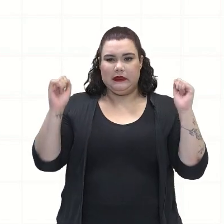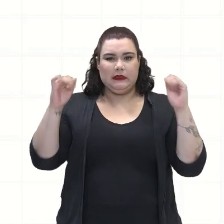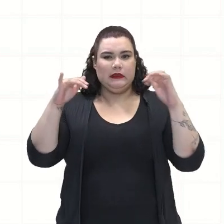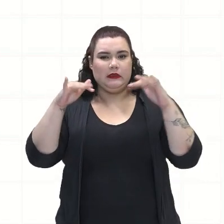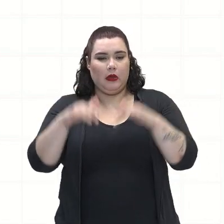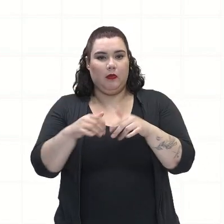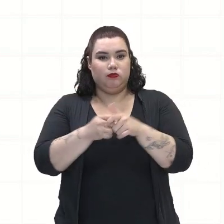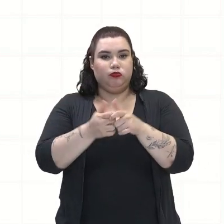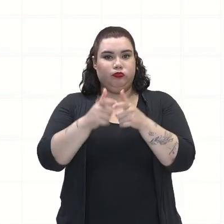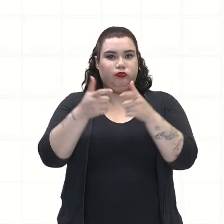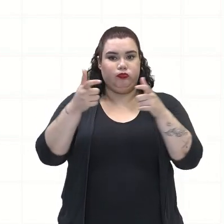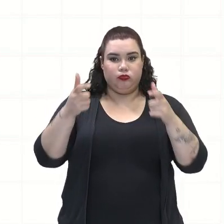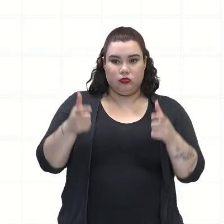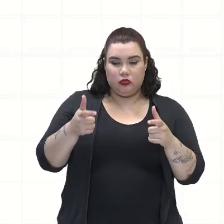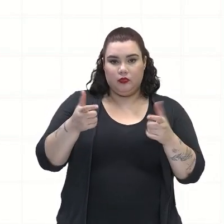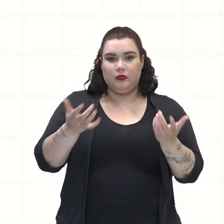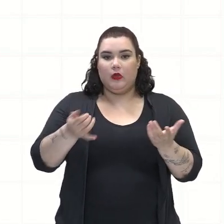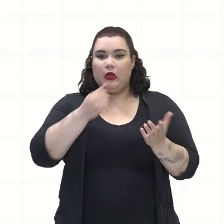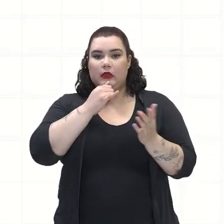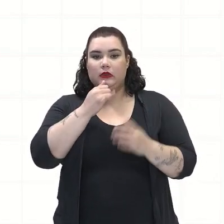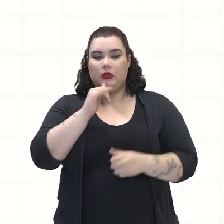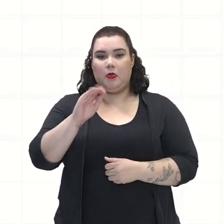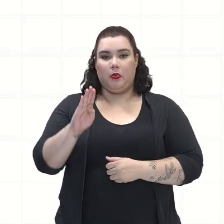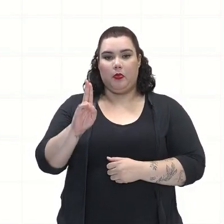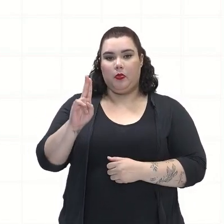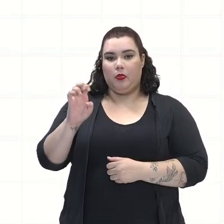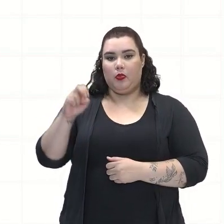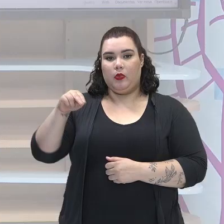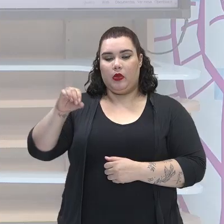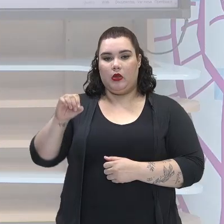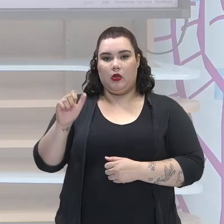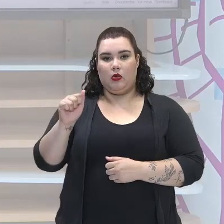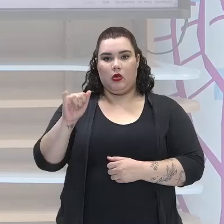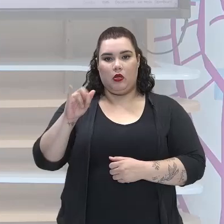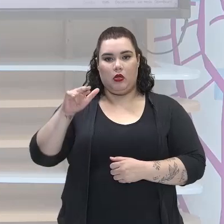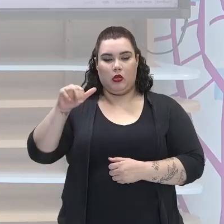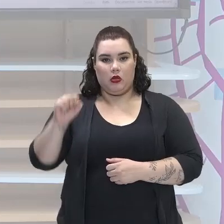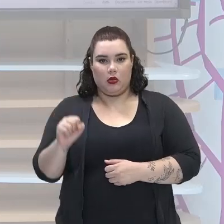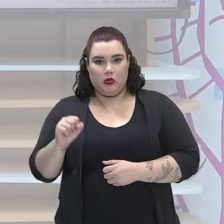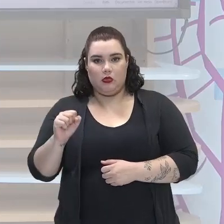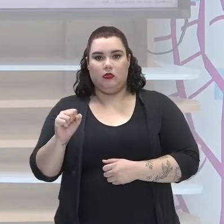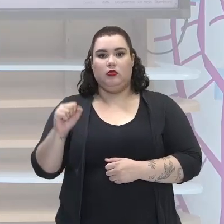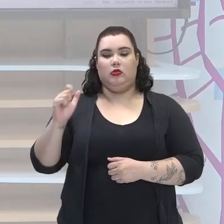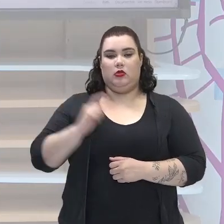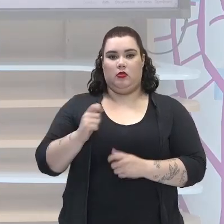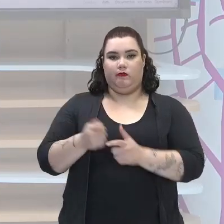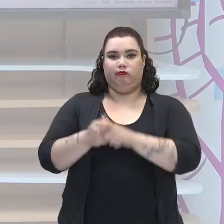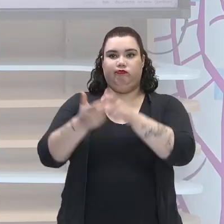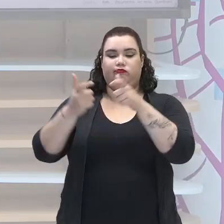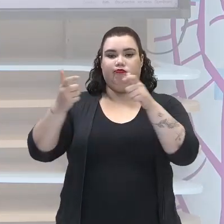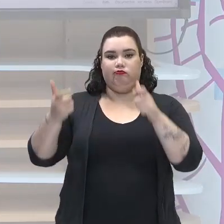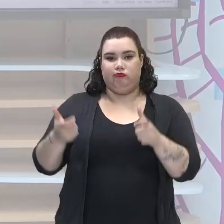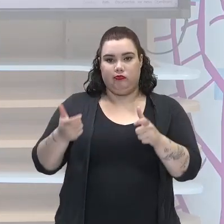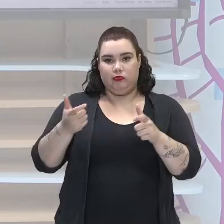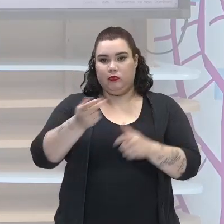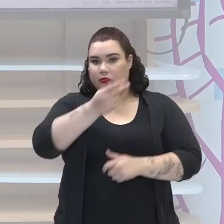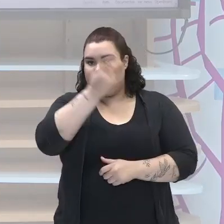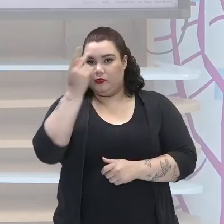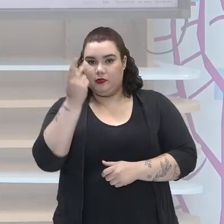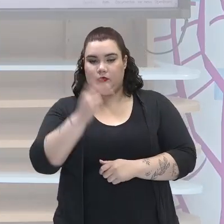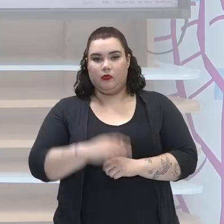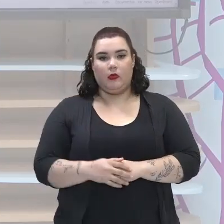a área de Buenos Aires, né? Toda essa área aqui também é uma área onde tem uma quantidade muito grande de pessoas.